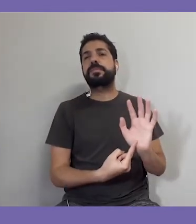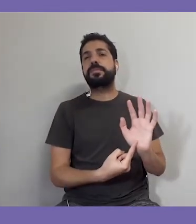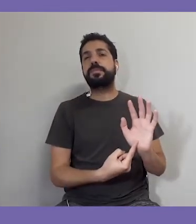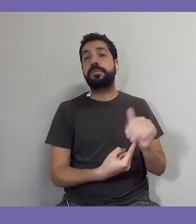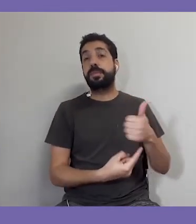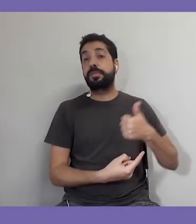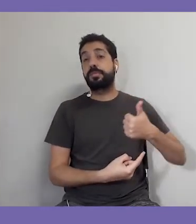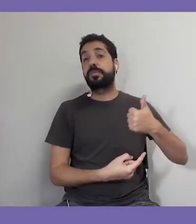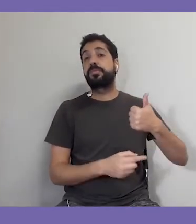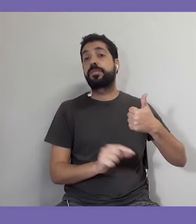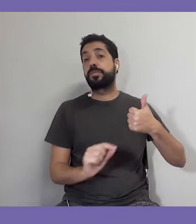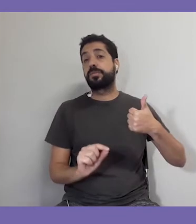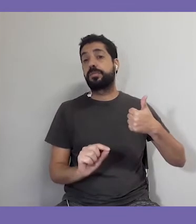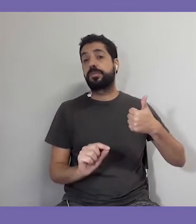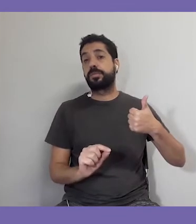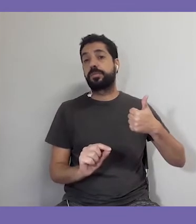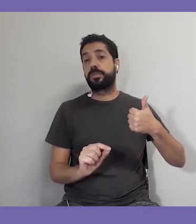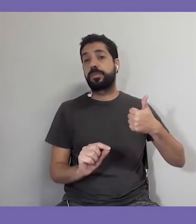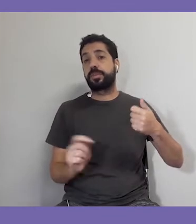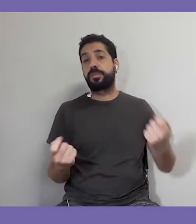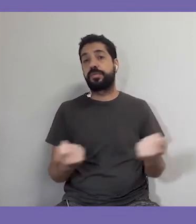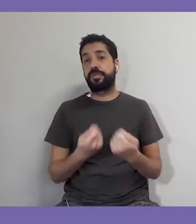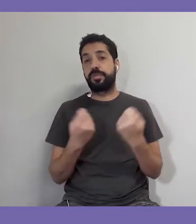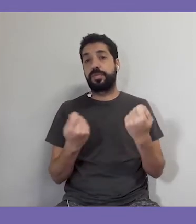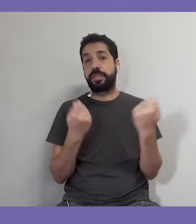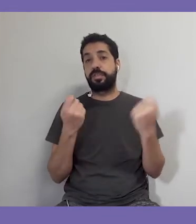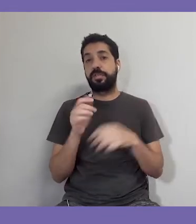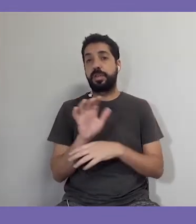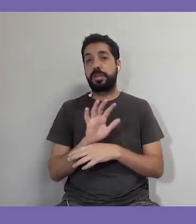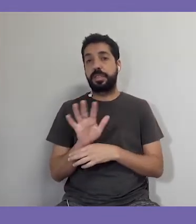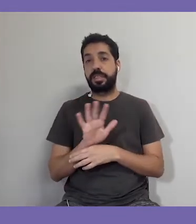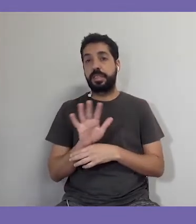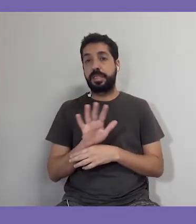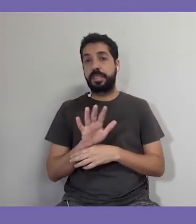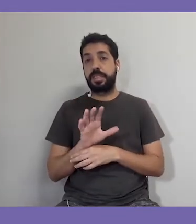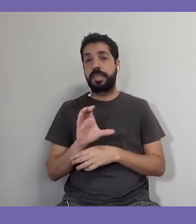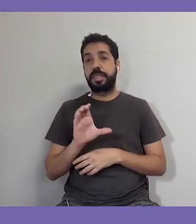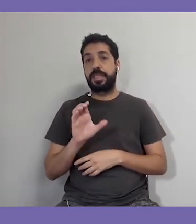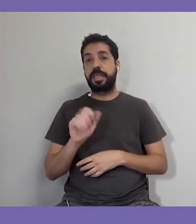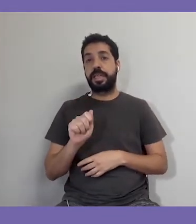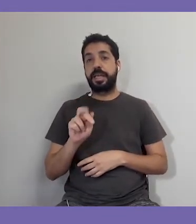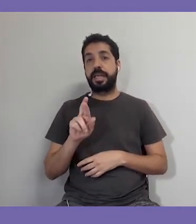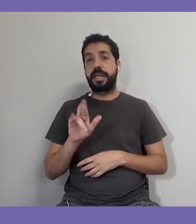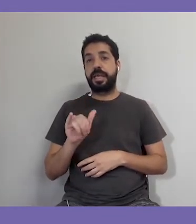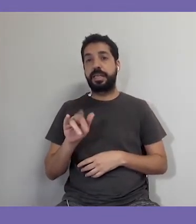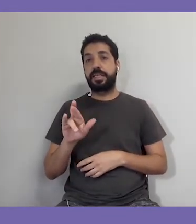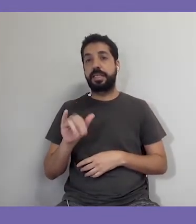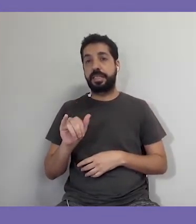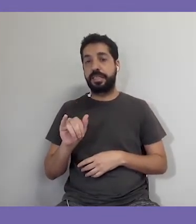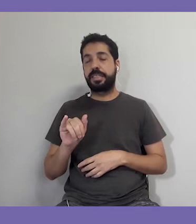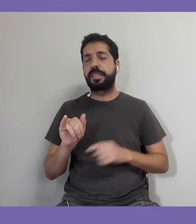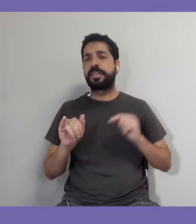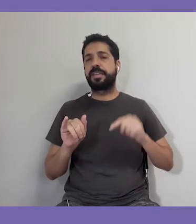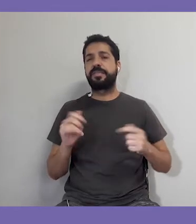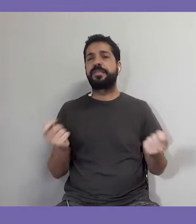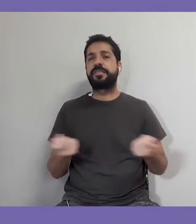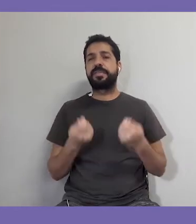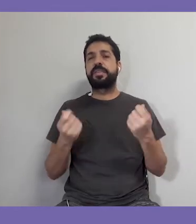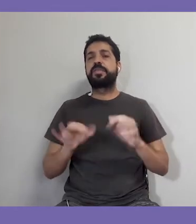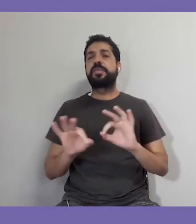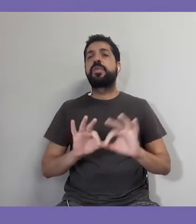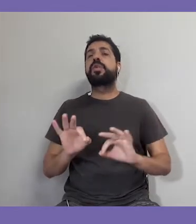a gente exibiu primeiro no Festival de Cinema Cariri, que era